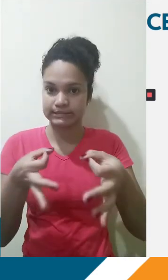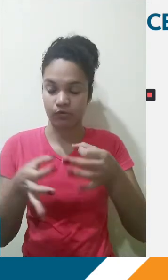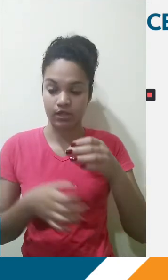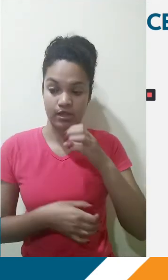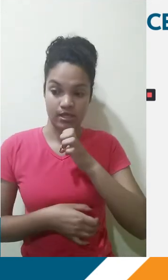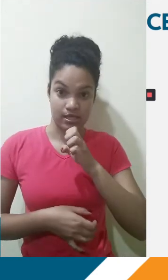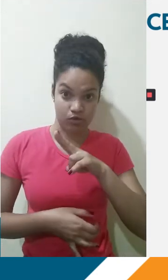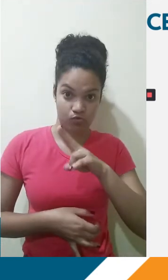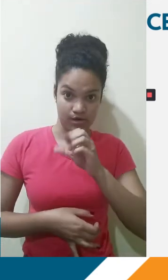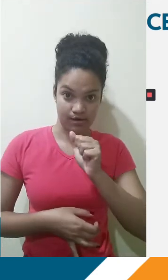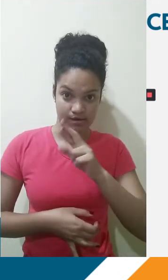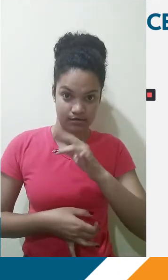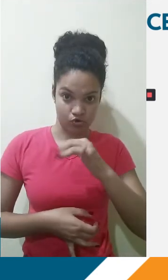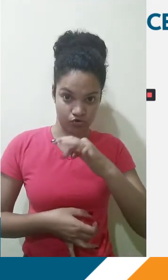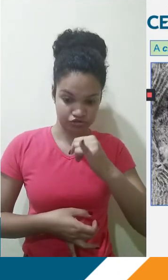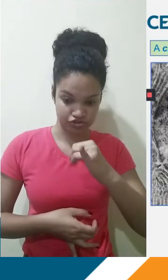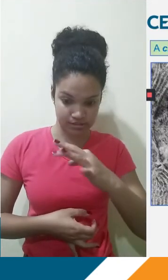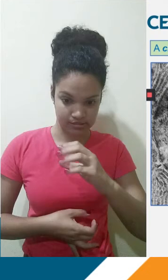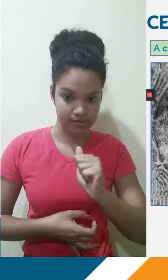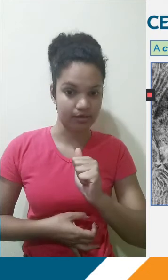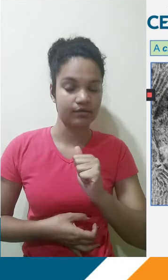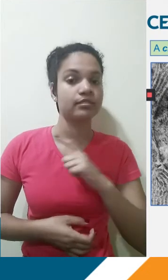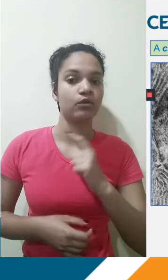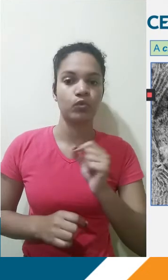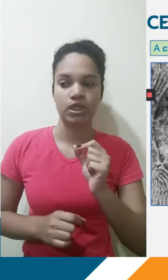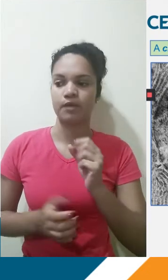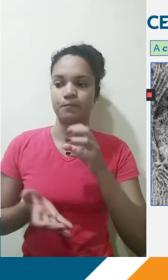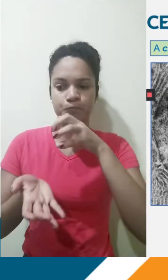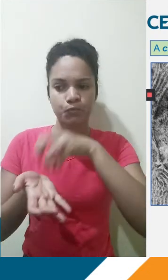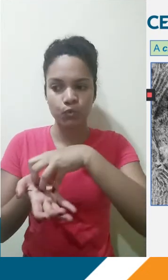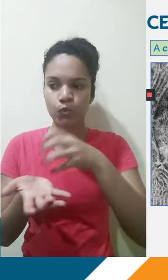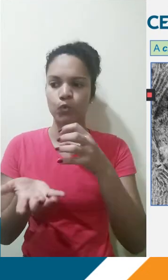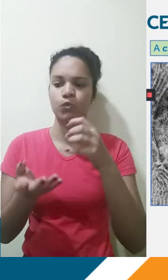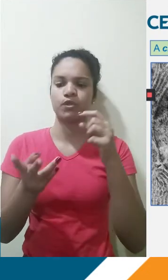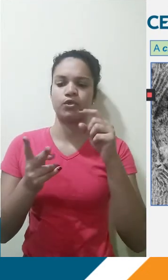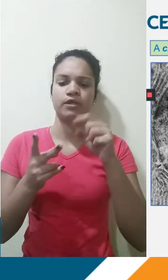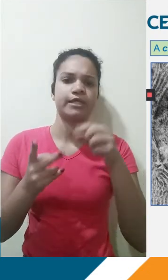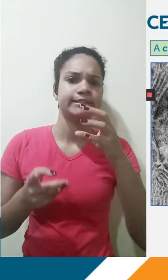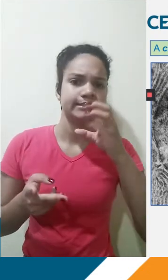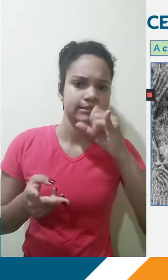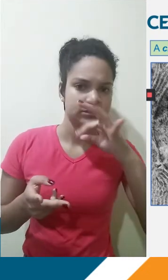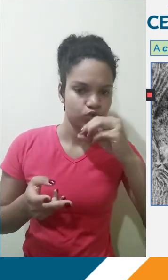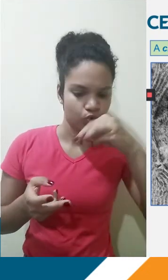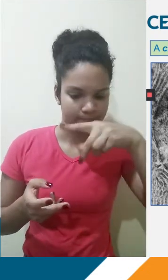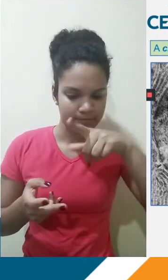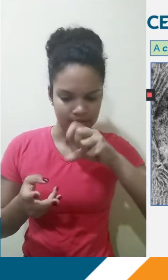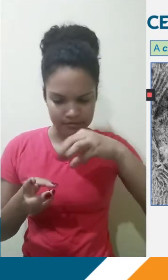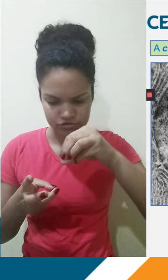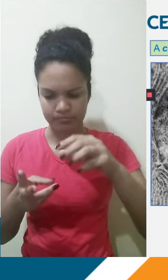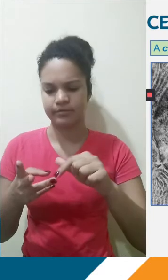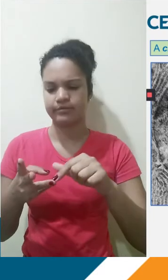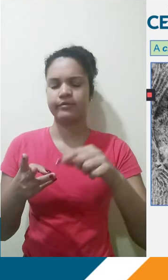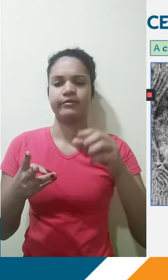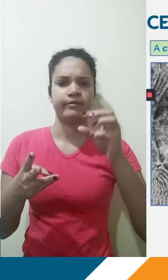gente verificou a presença de um núcleo, de um citoplasma e de uma membrana plasmática. O que é um